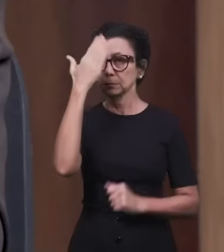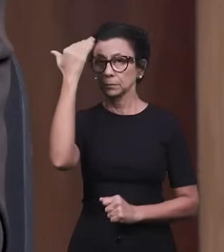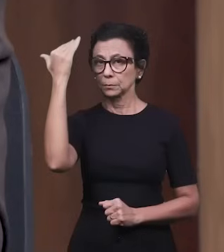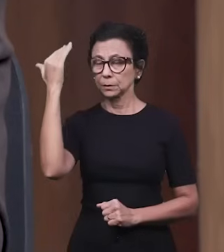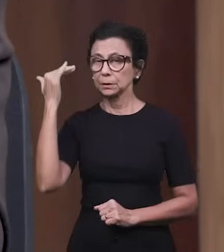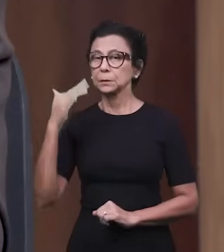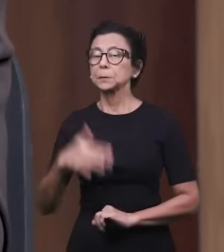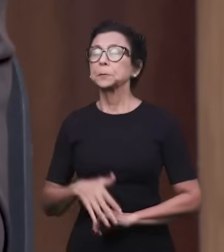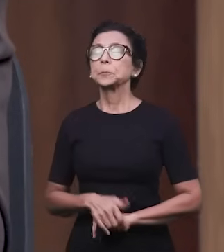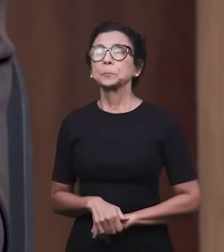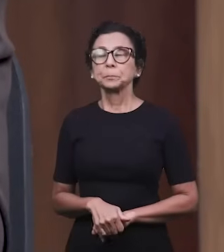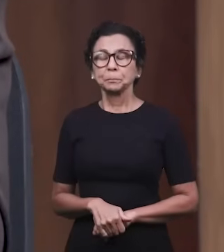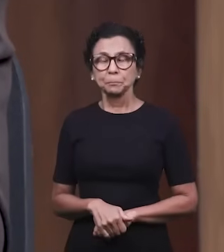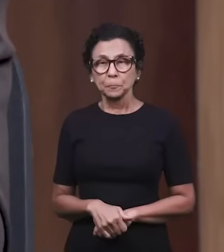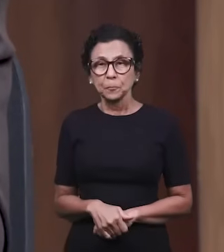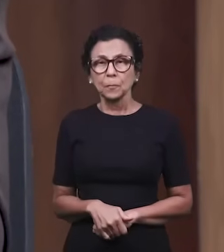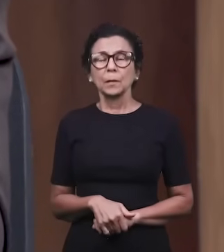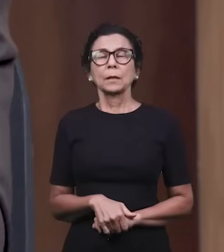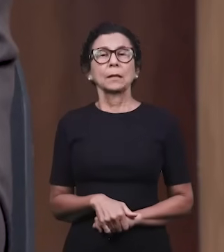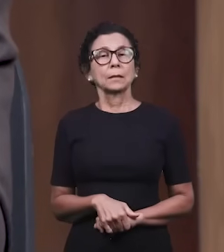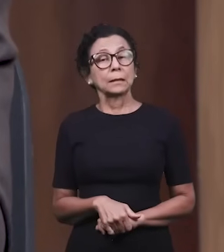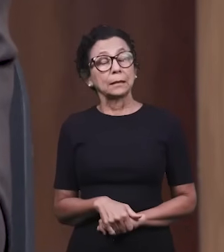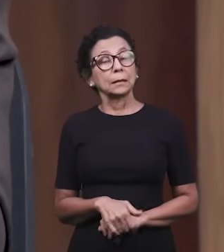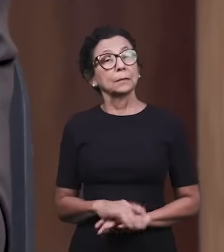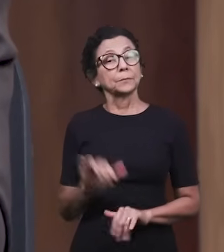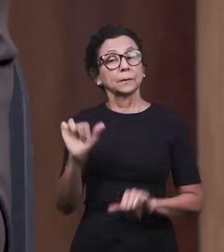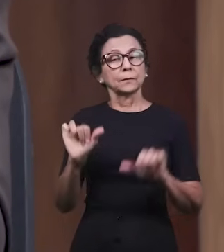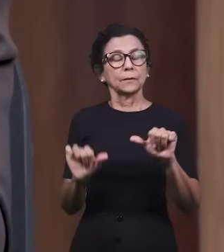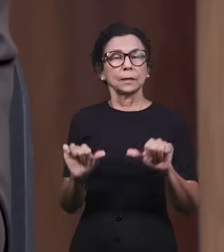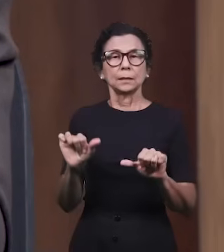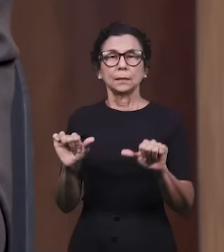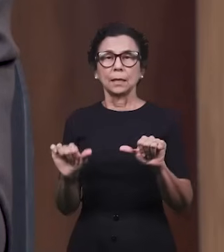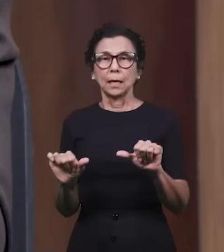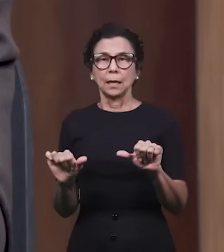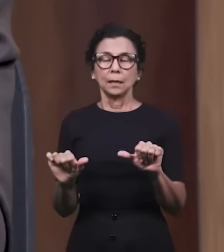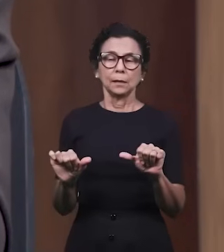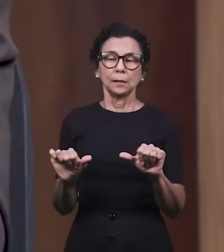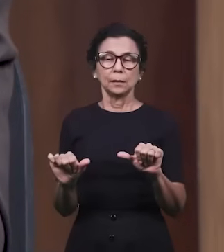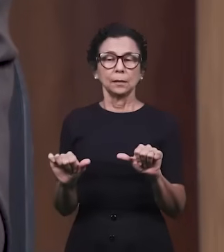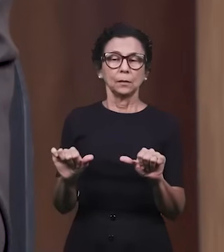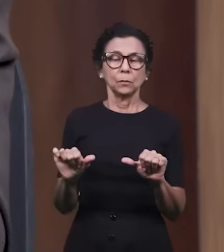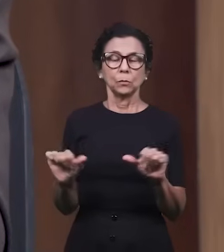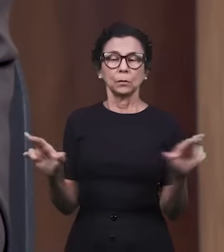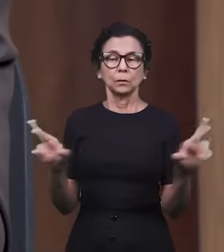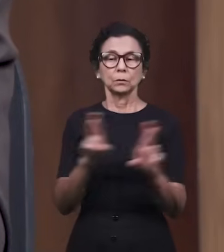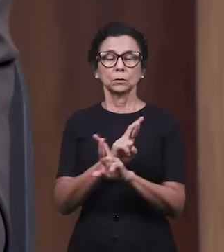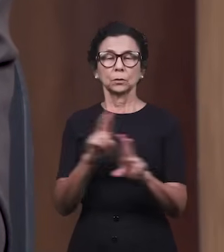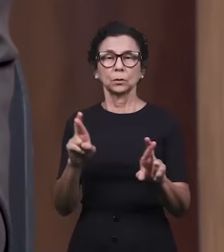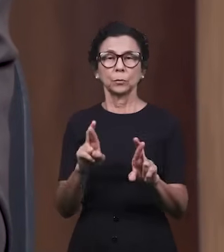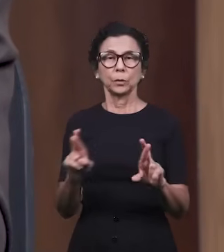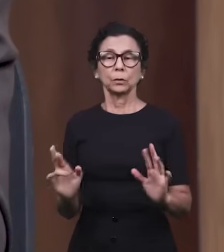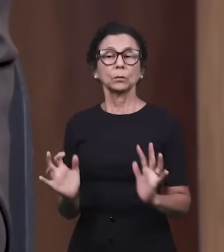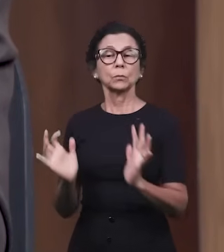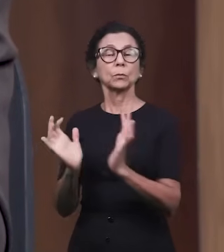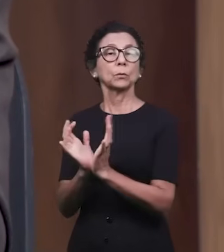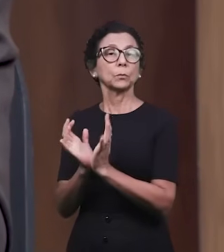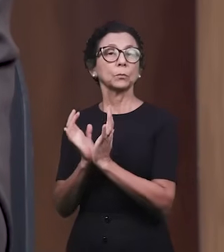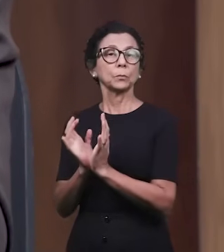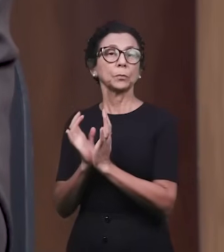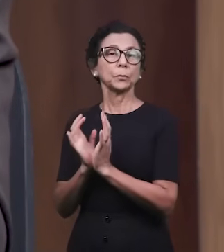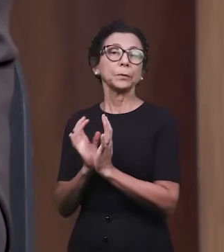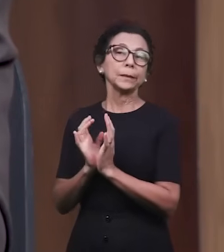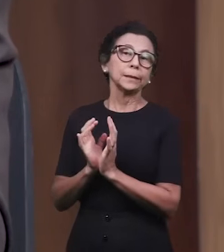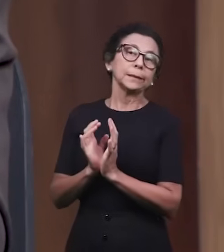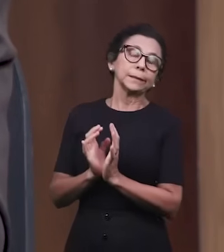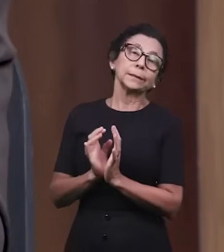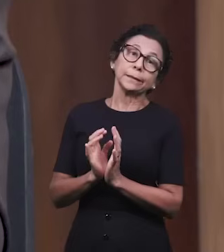diácono. Ele saber dosar o seu relacionamento com os irmãos do seu grupo e